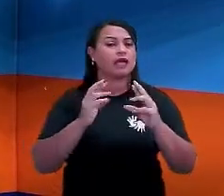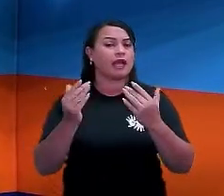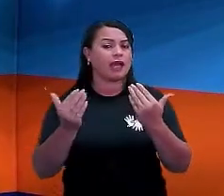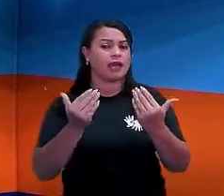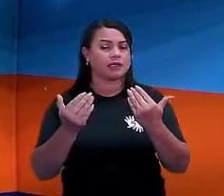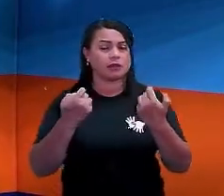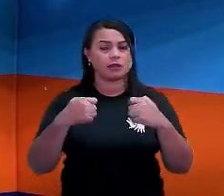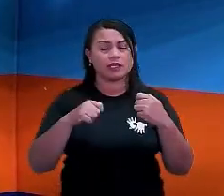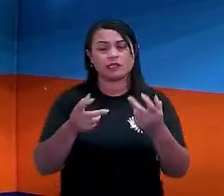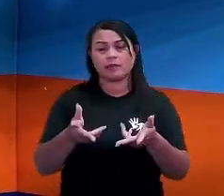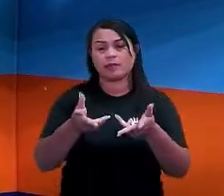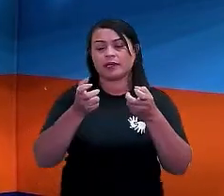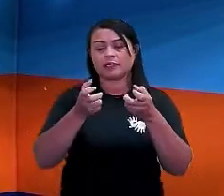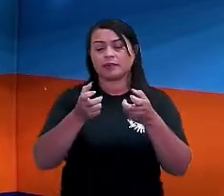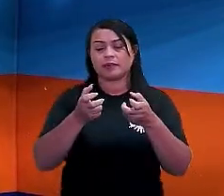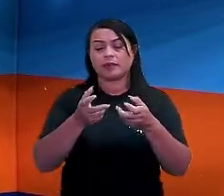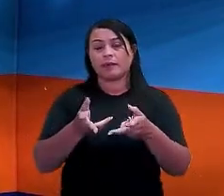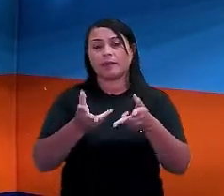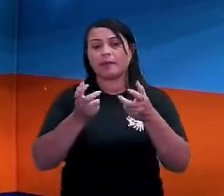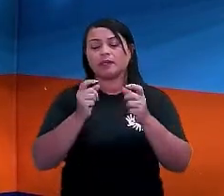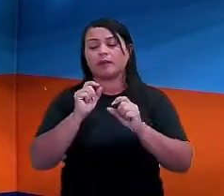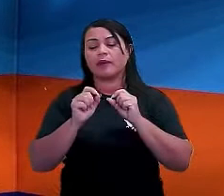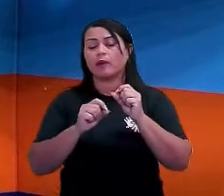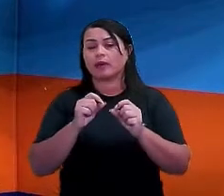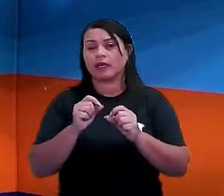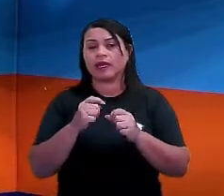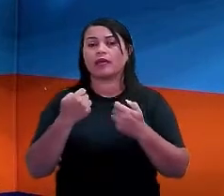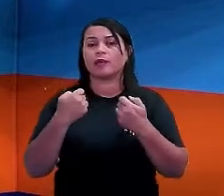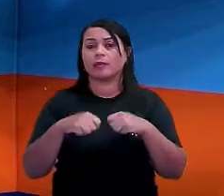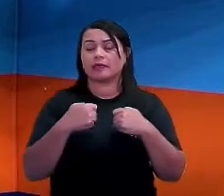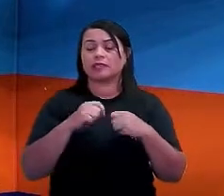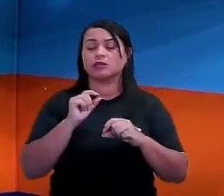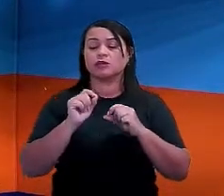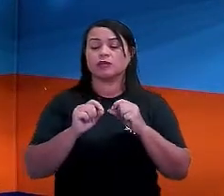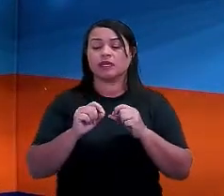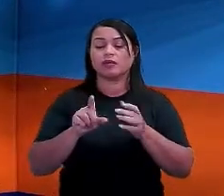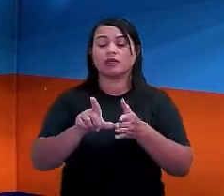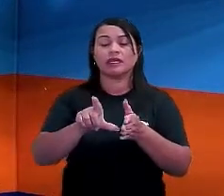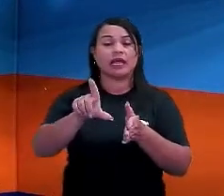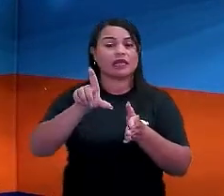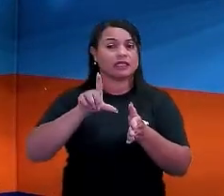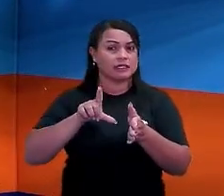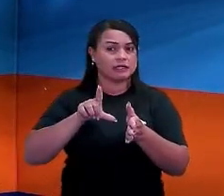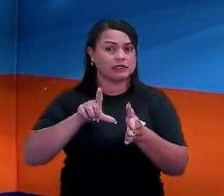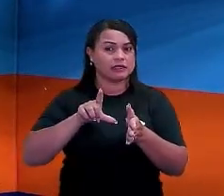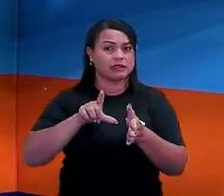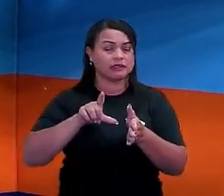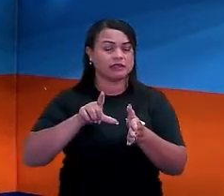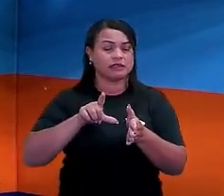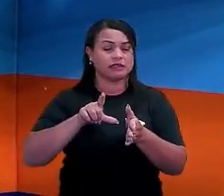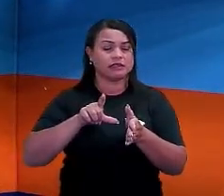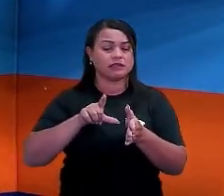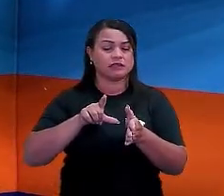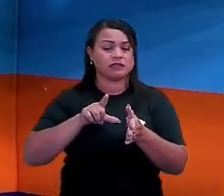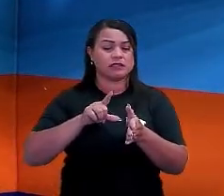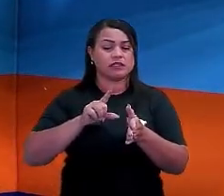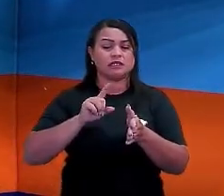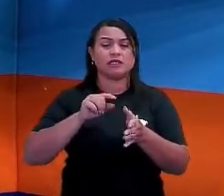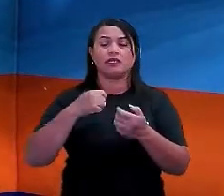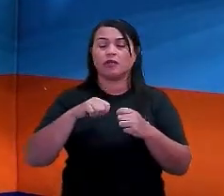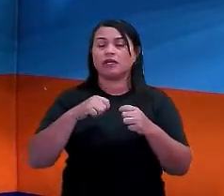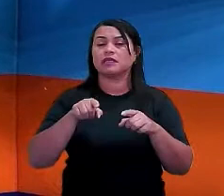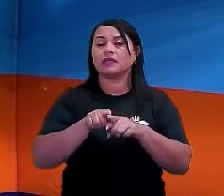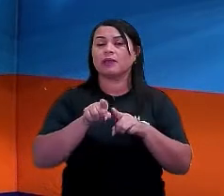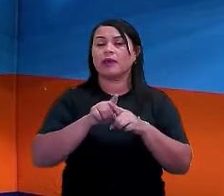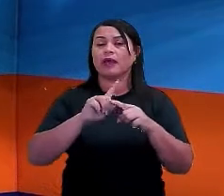a gente precisa perceber. Percebam aqui que eu preciso do que está antes, né? E aqui eu